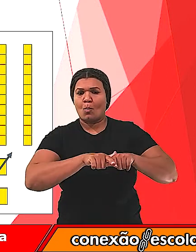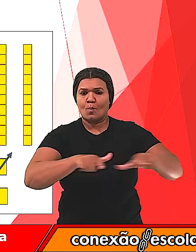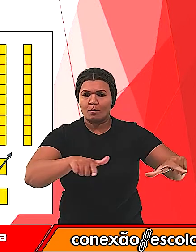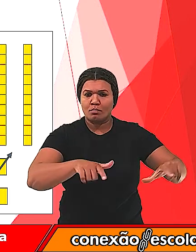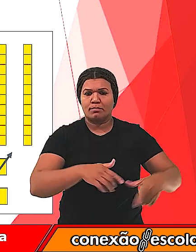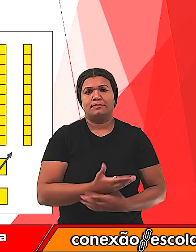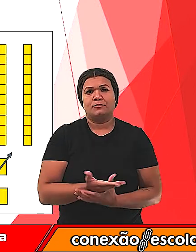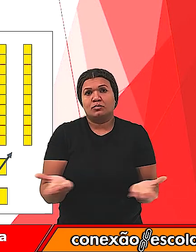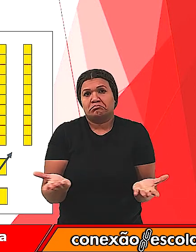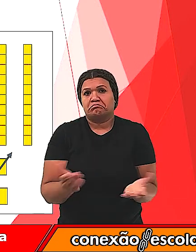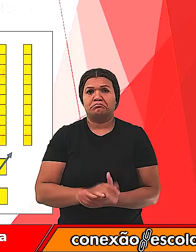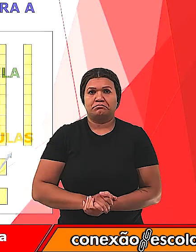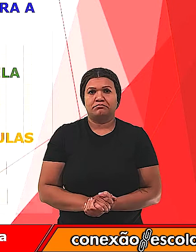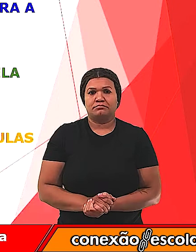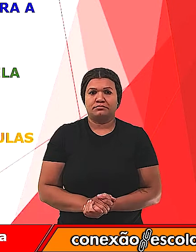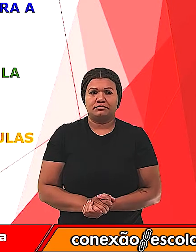ninguém.